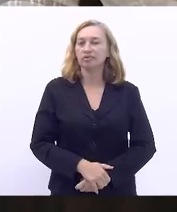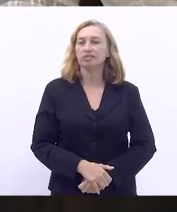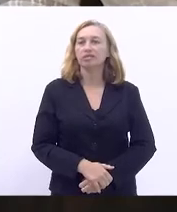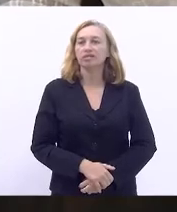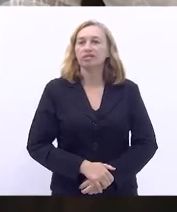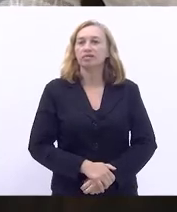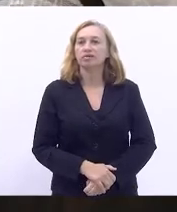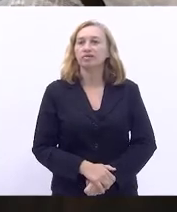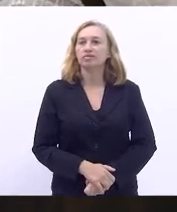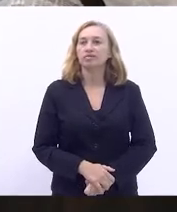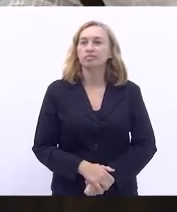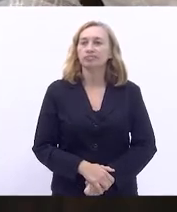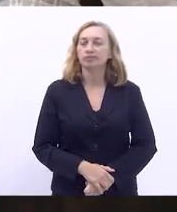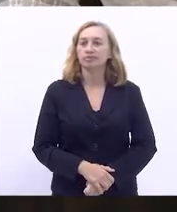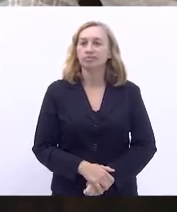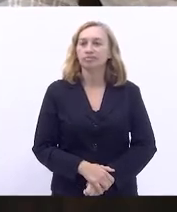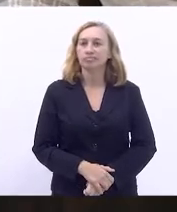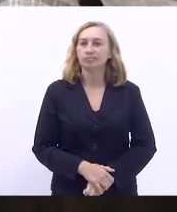Deputada Zeidan.